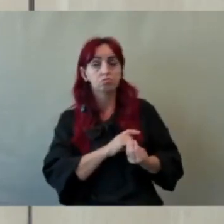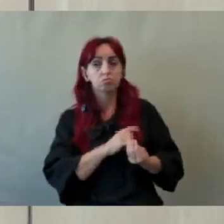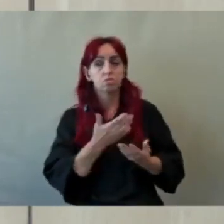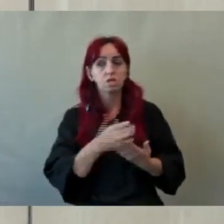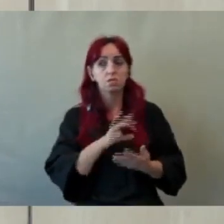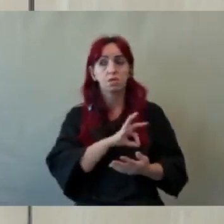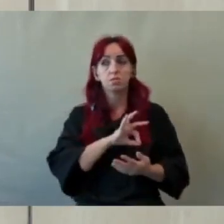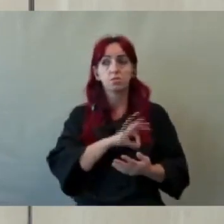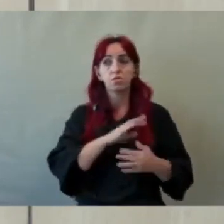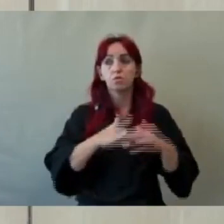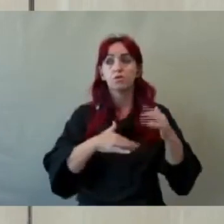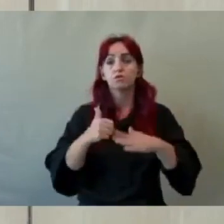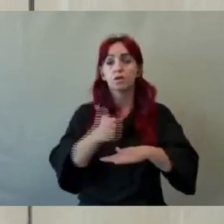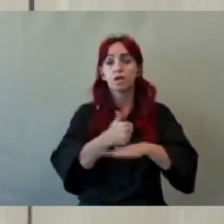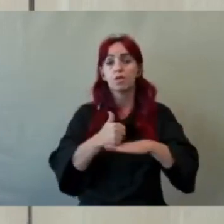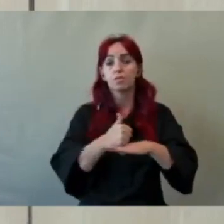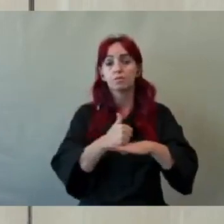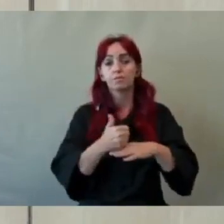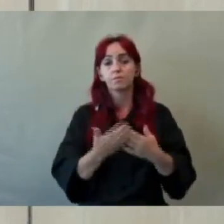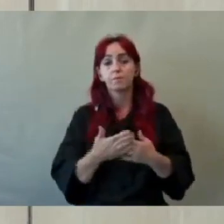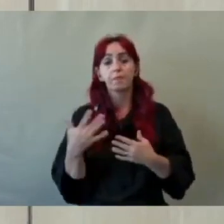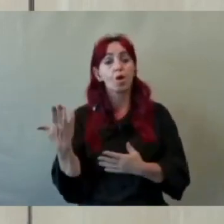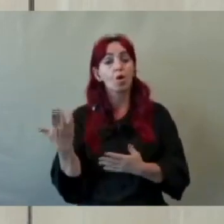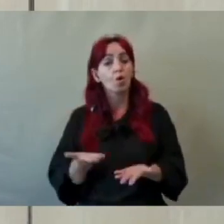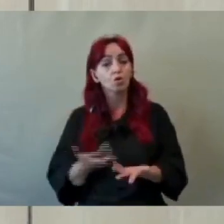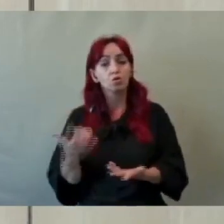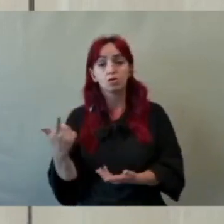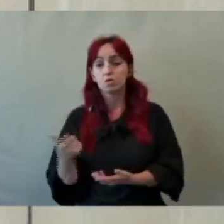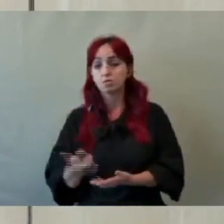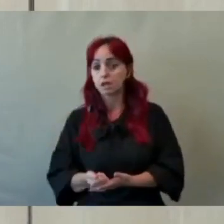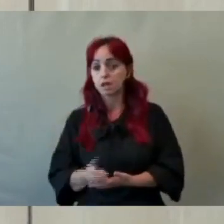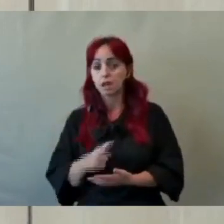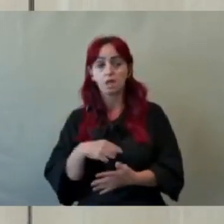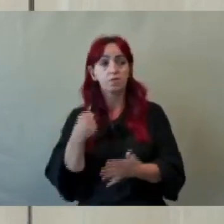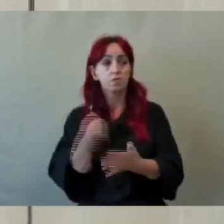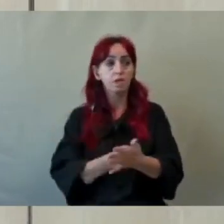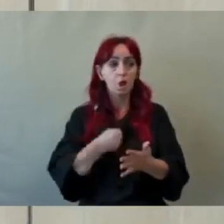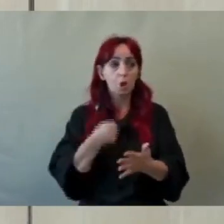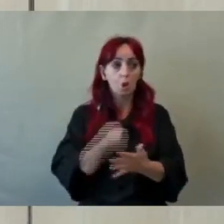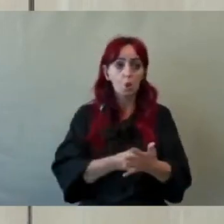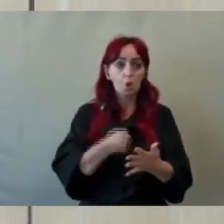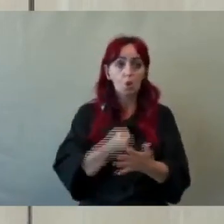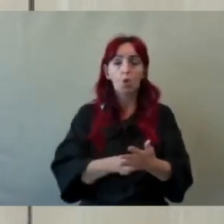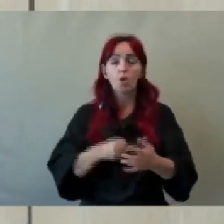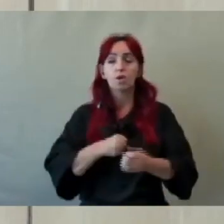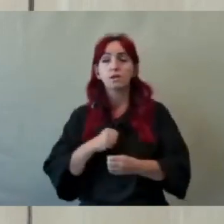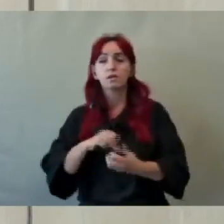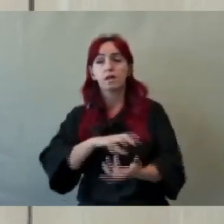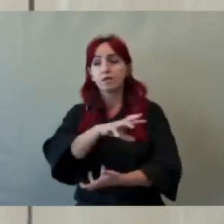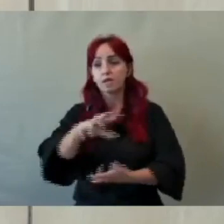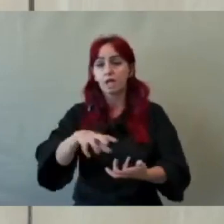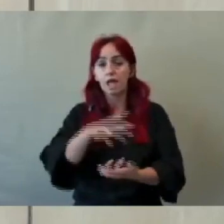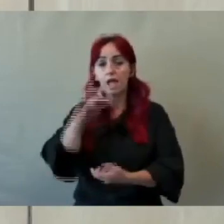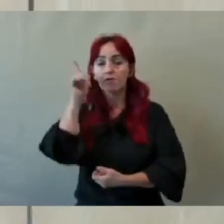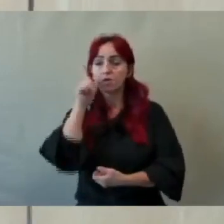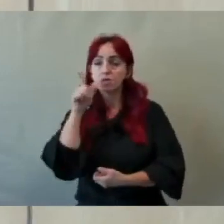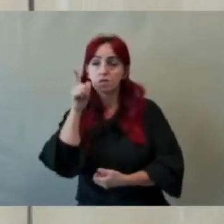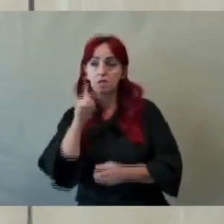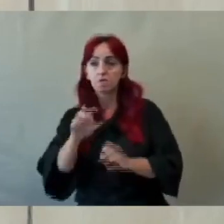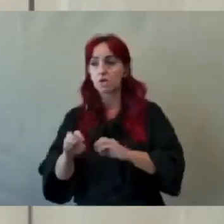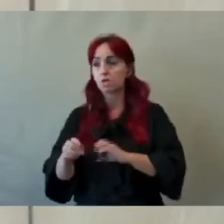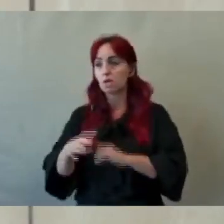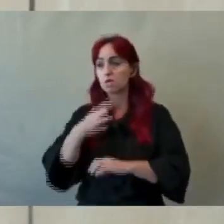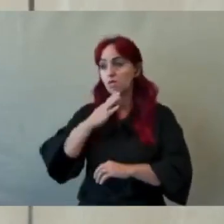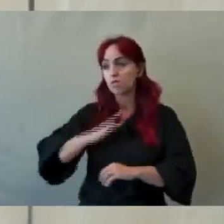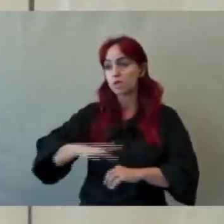profissional equivalente. E nós não temos hoje. A gente, com muita luta, com muita greve, conseguimos, com a educação infantil, que a